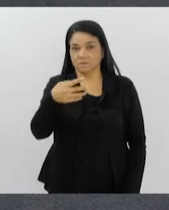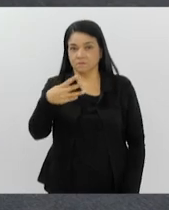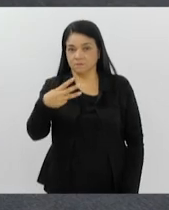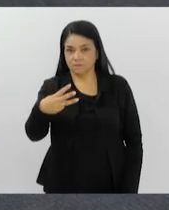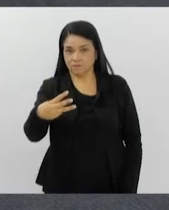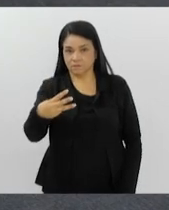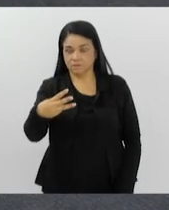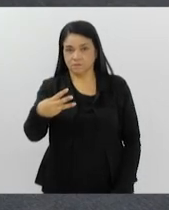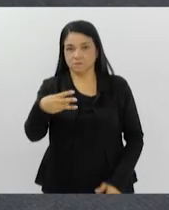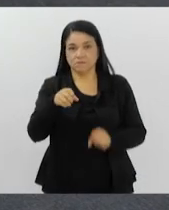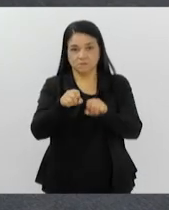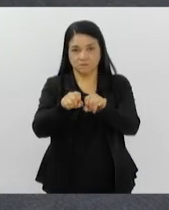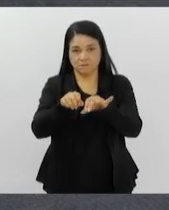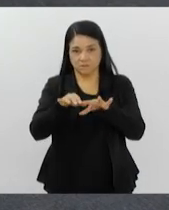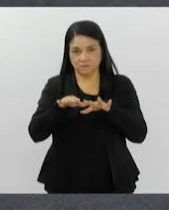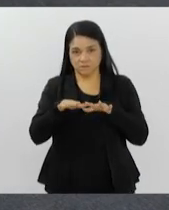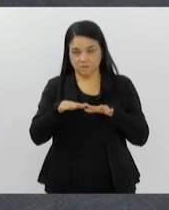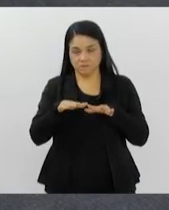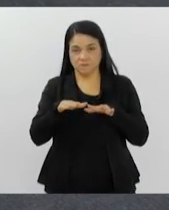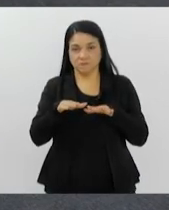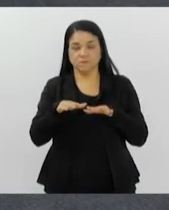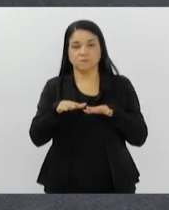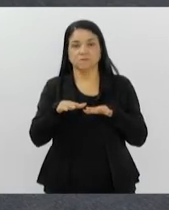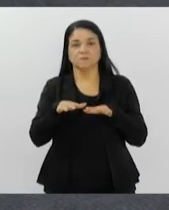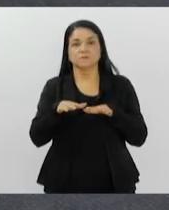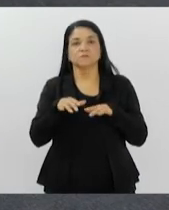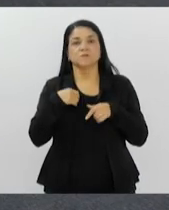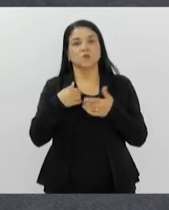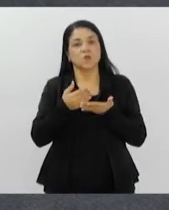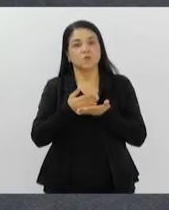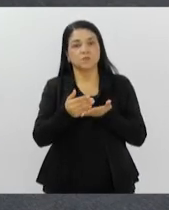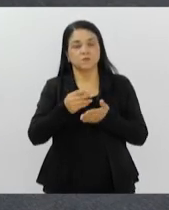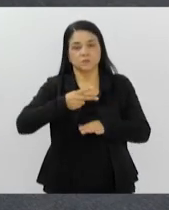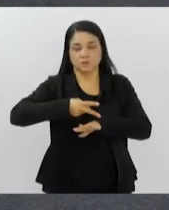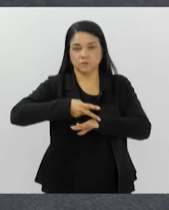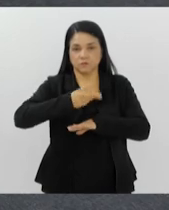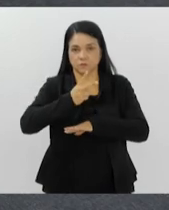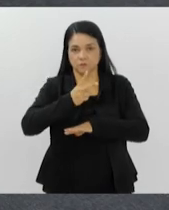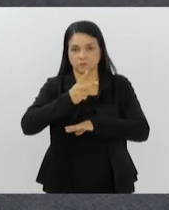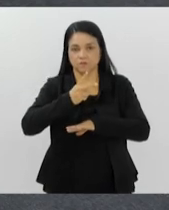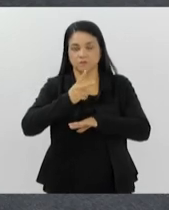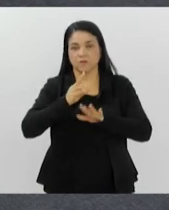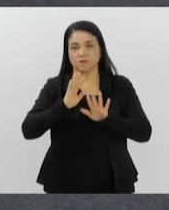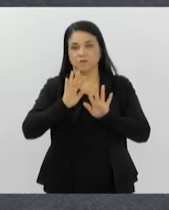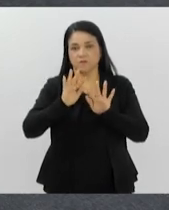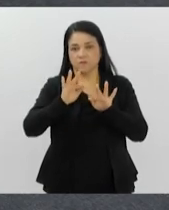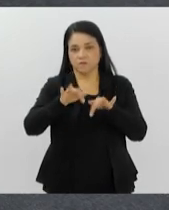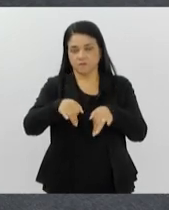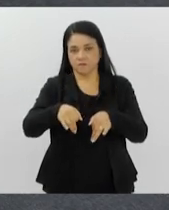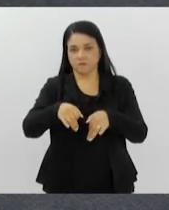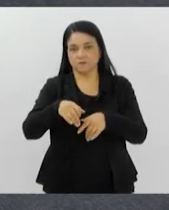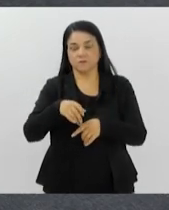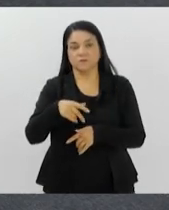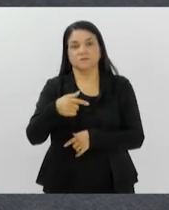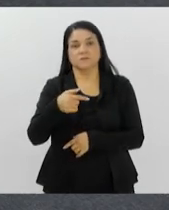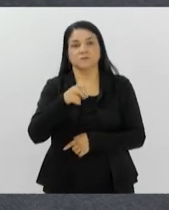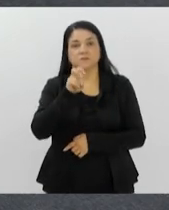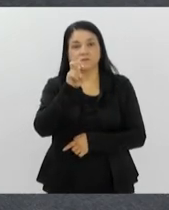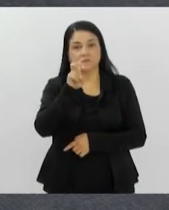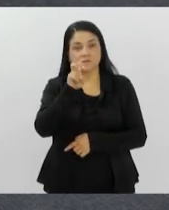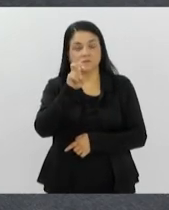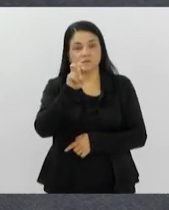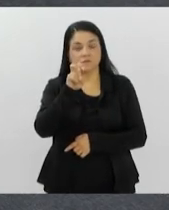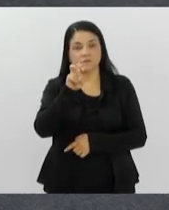73ª sessão ordinária, que iniciada às 14 horas, foi encerrada às 17